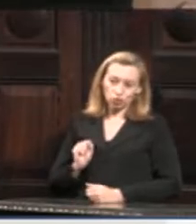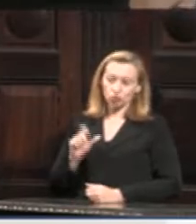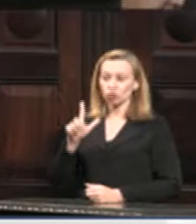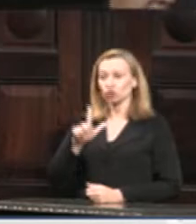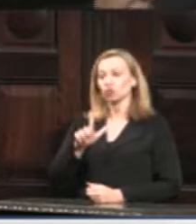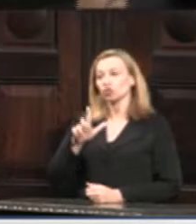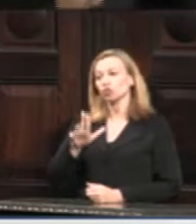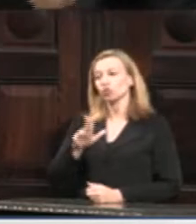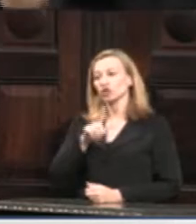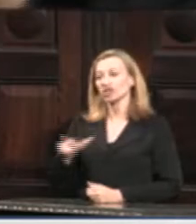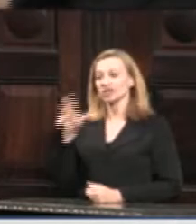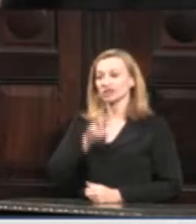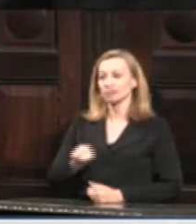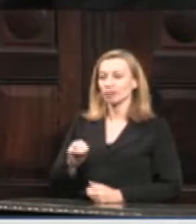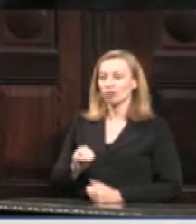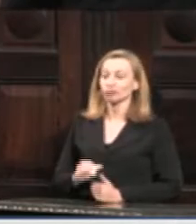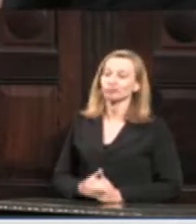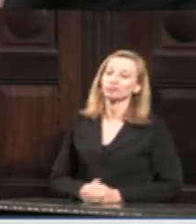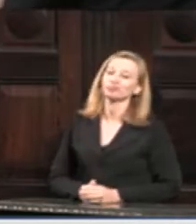Luiz Paulo.